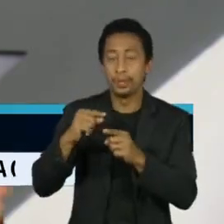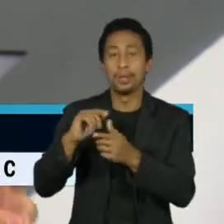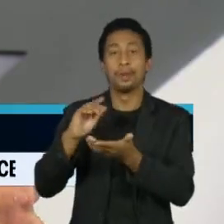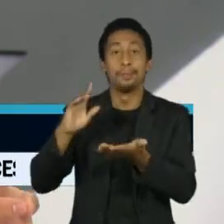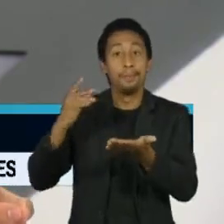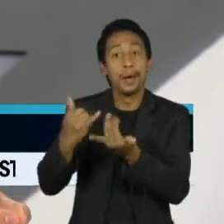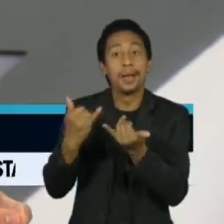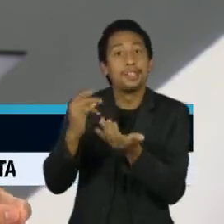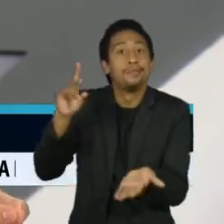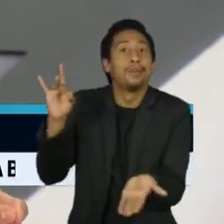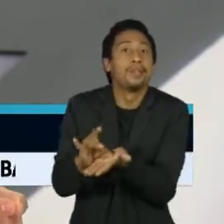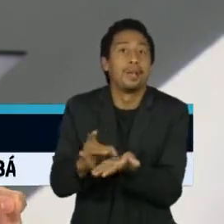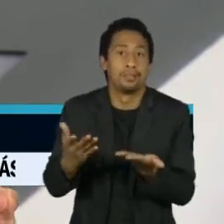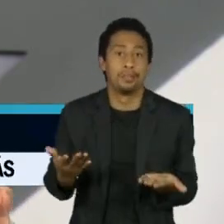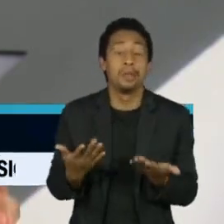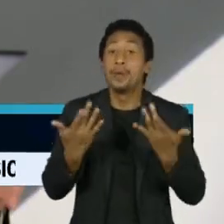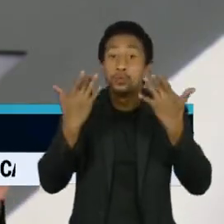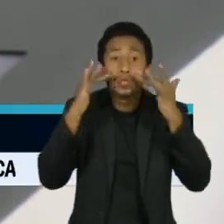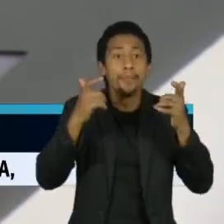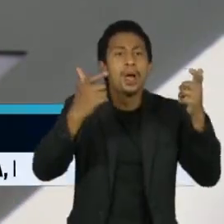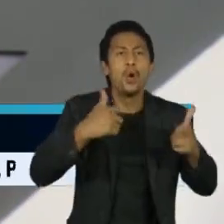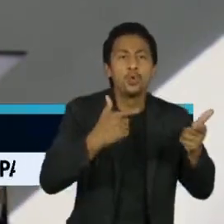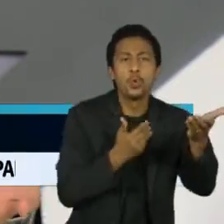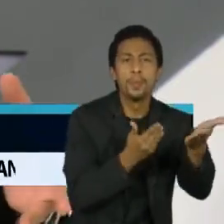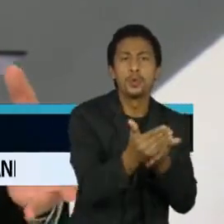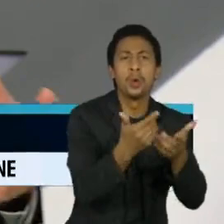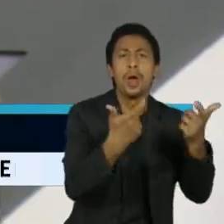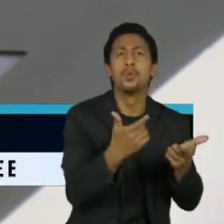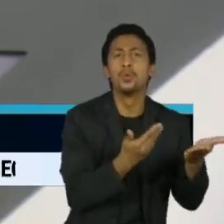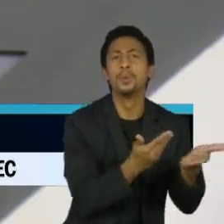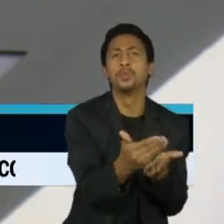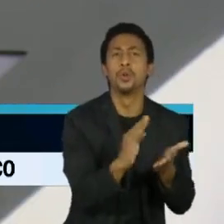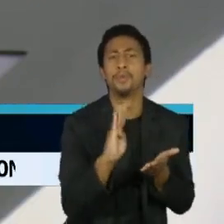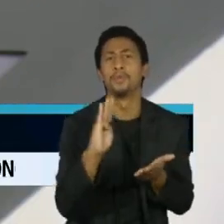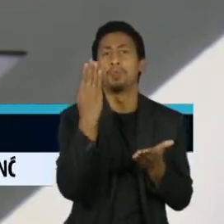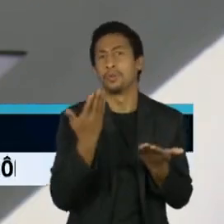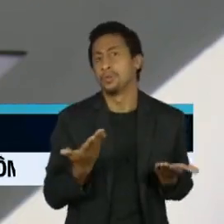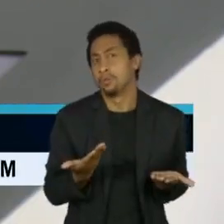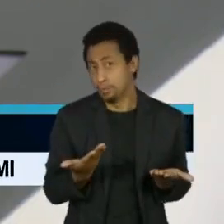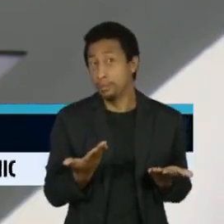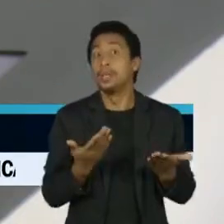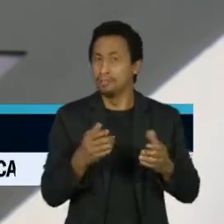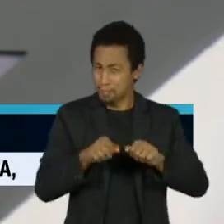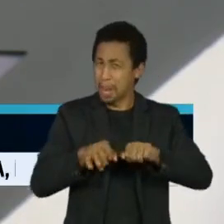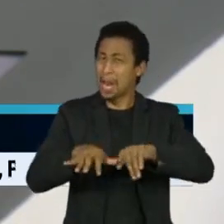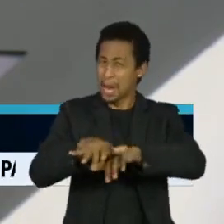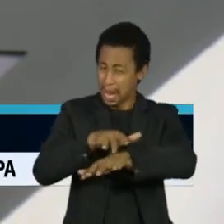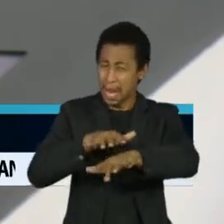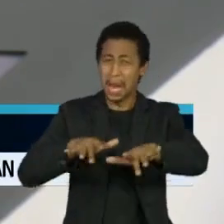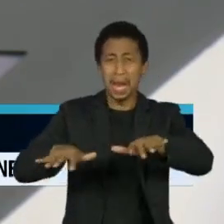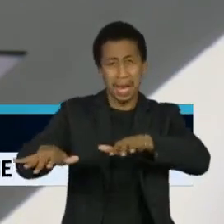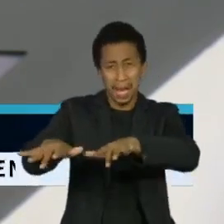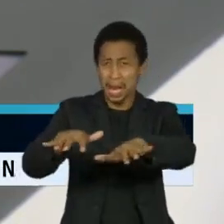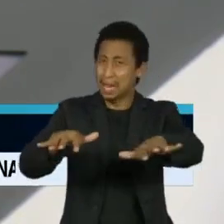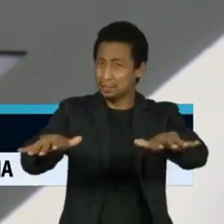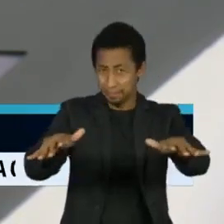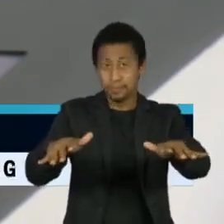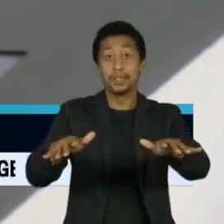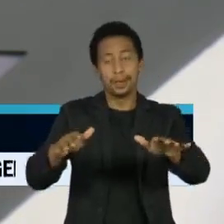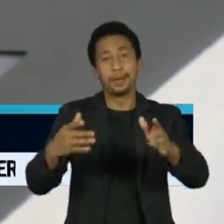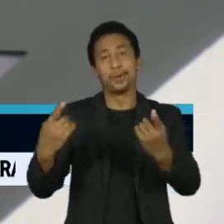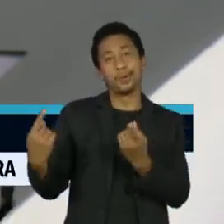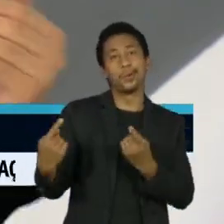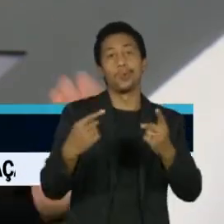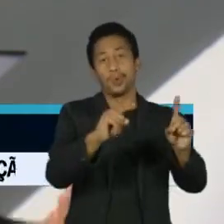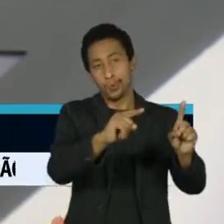é da onde veio a mentira Inicial só que ela ganha espaço e Ela atinge defensores